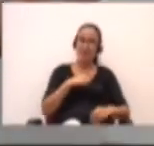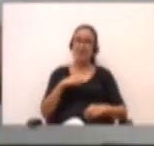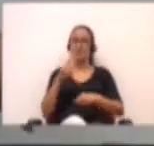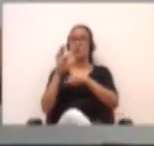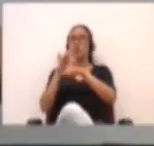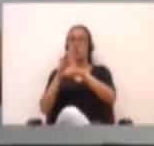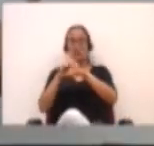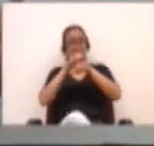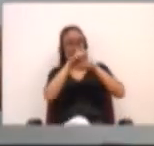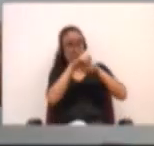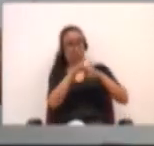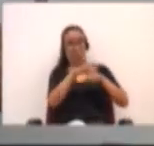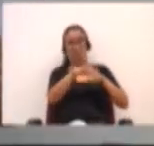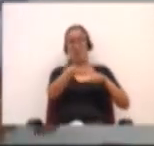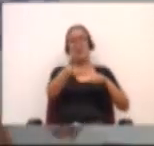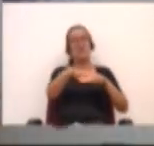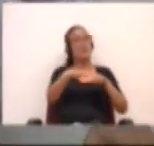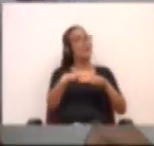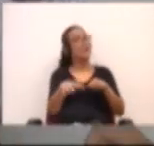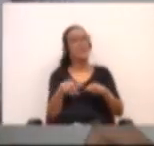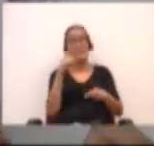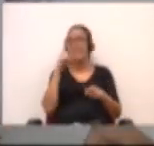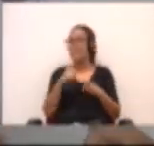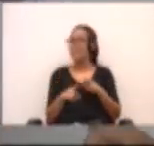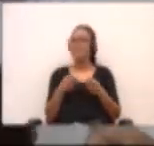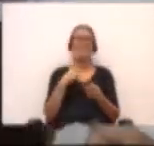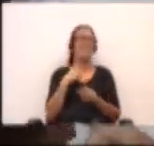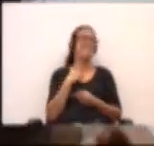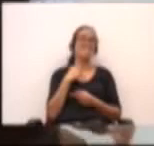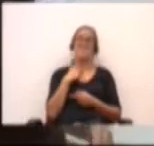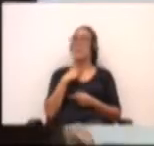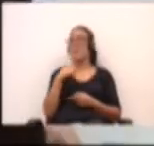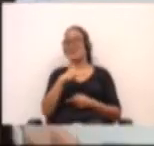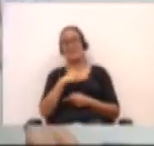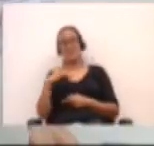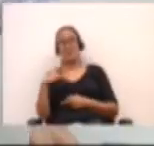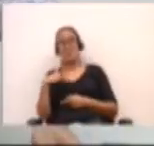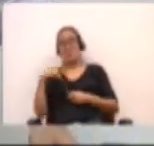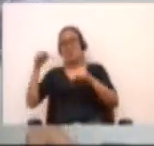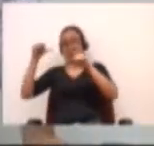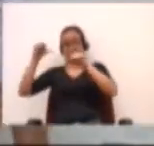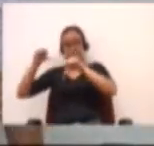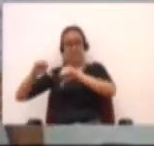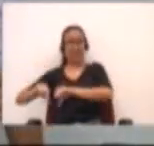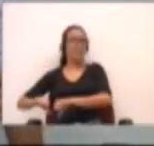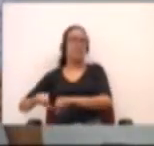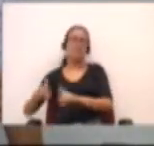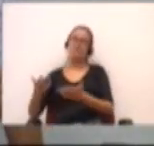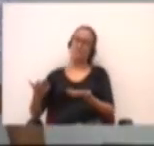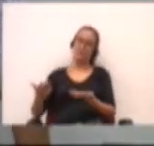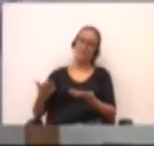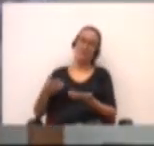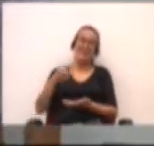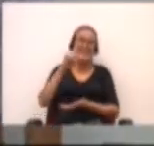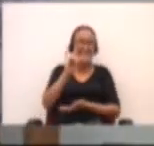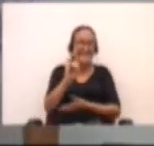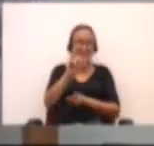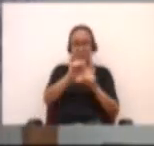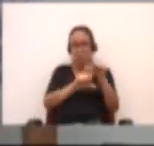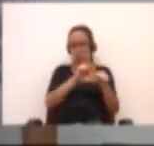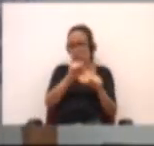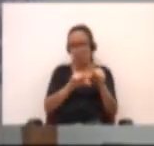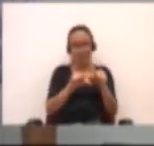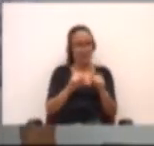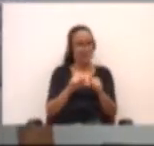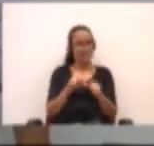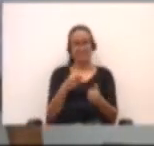colocar a saúde em risco. Por quê? Se de repente essas mudanças não funcionarem, tá, a partir do